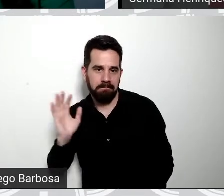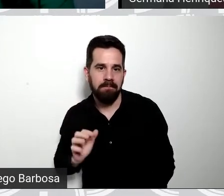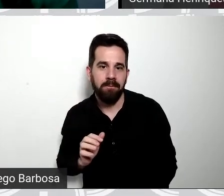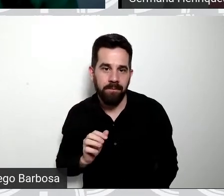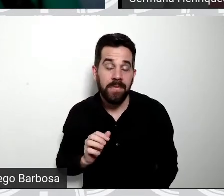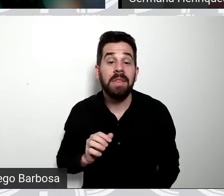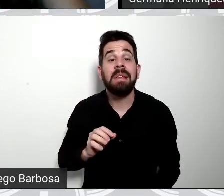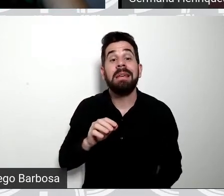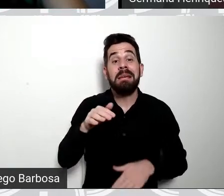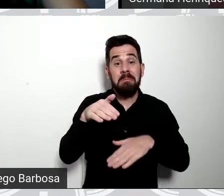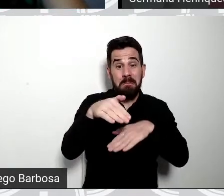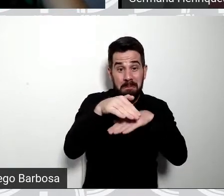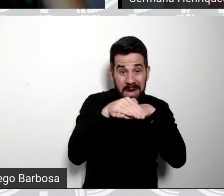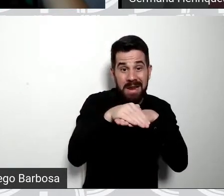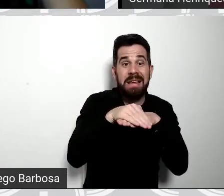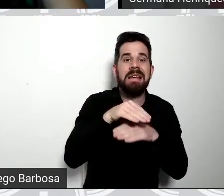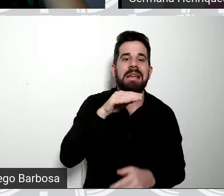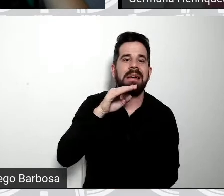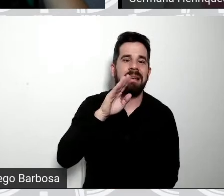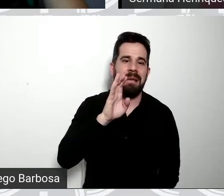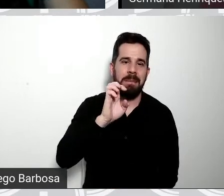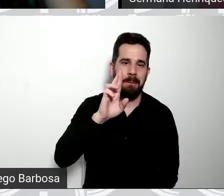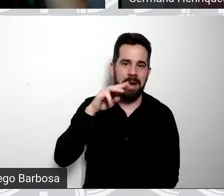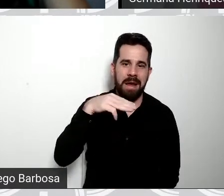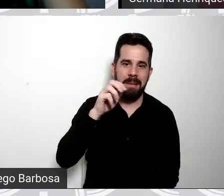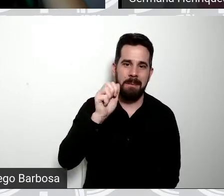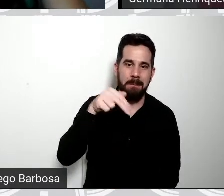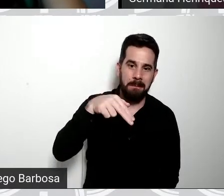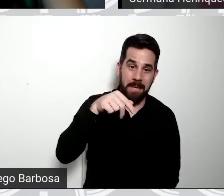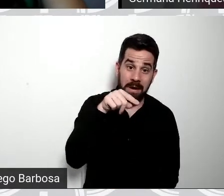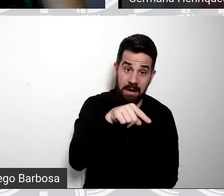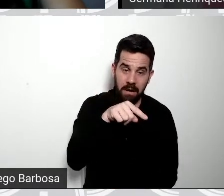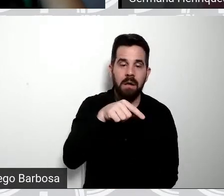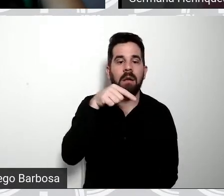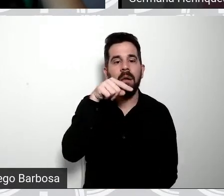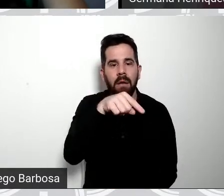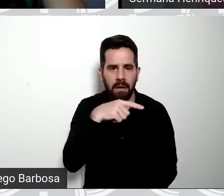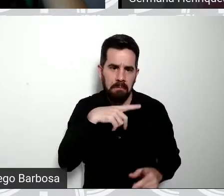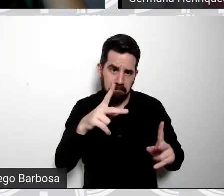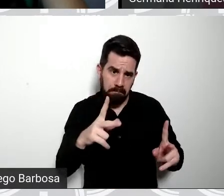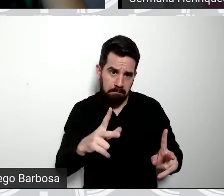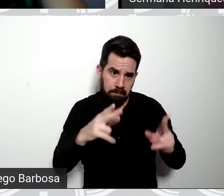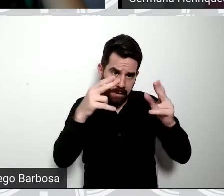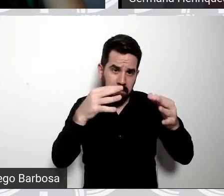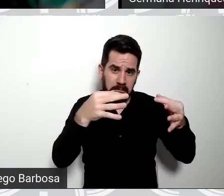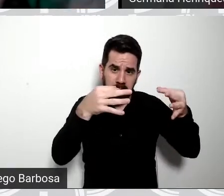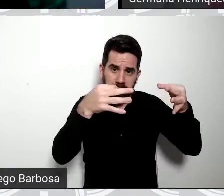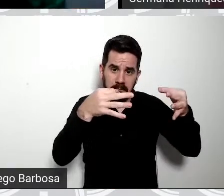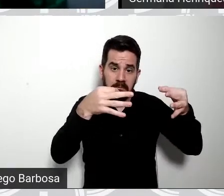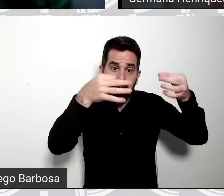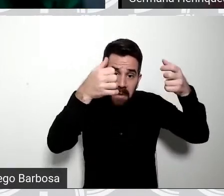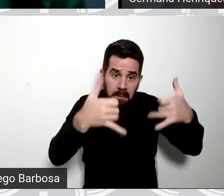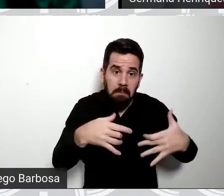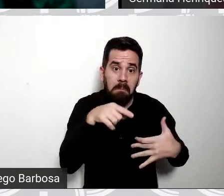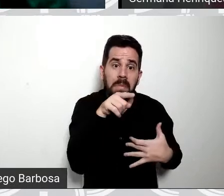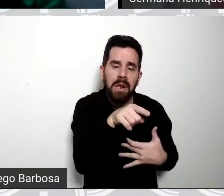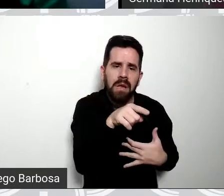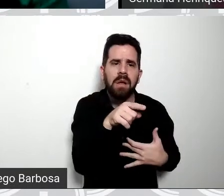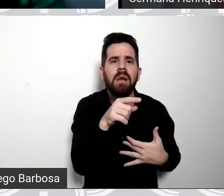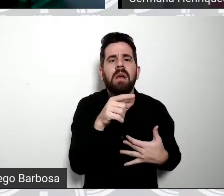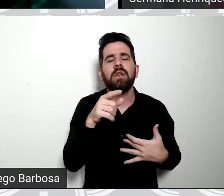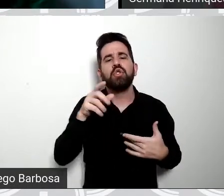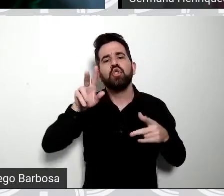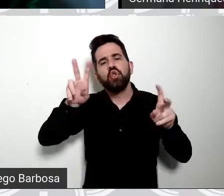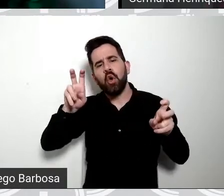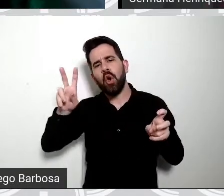Antoine Berman destacava a importância do lugar da história da tradução para a composição de uma teoria da tradução, o que todos nós